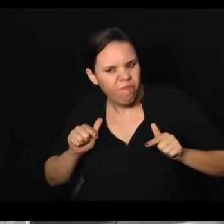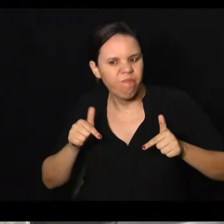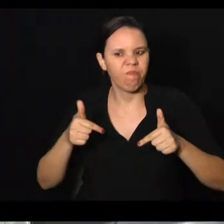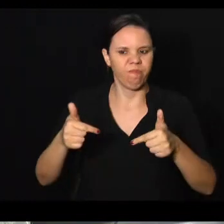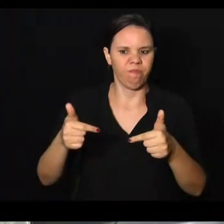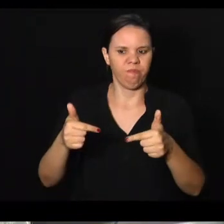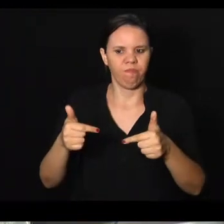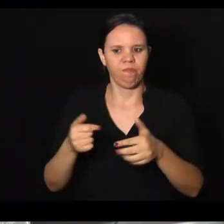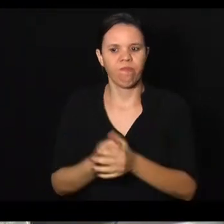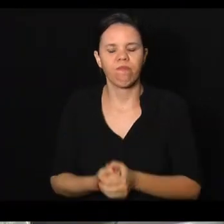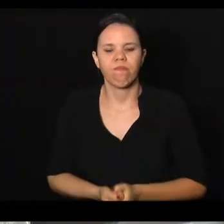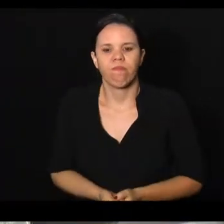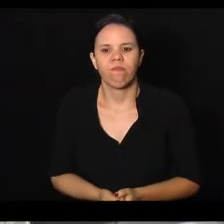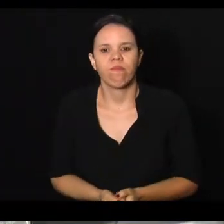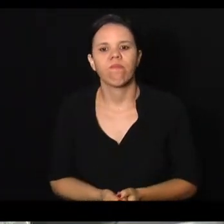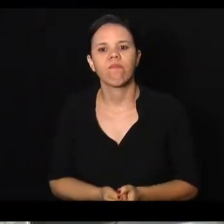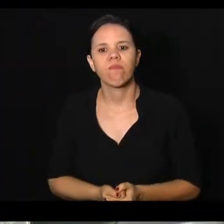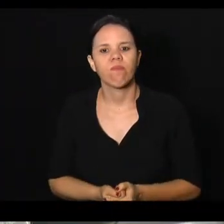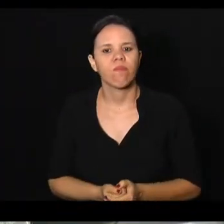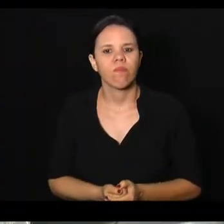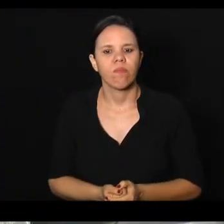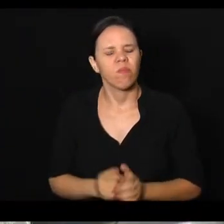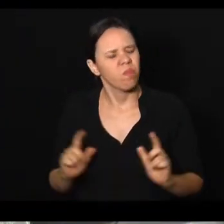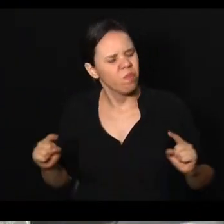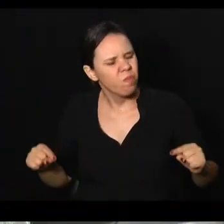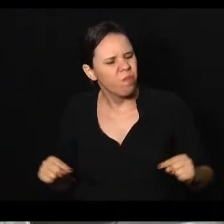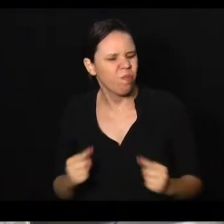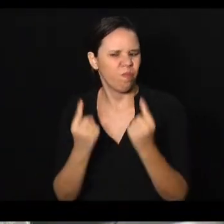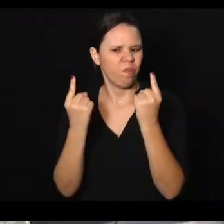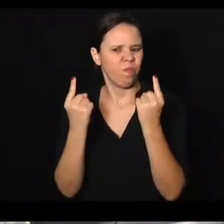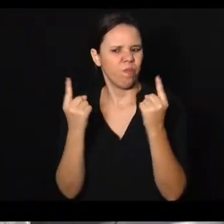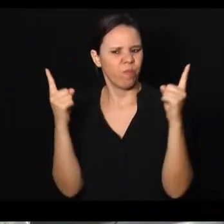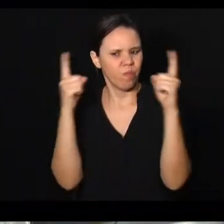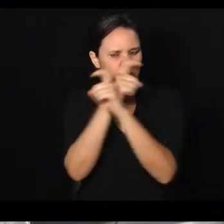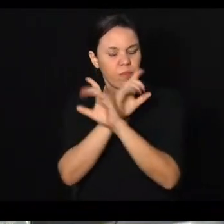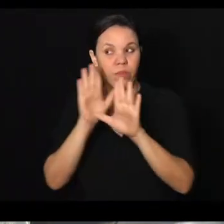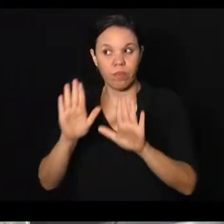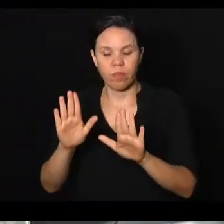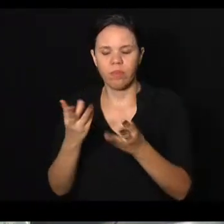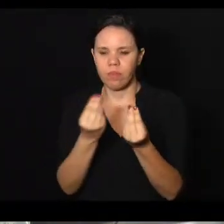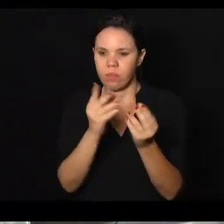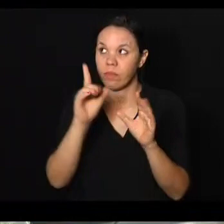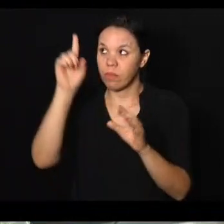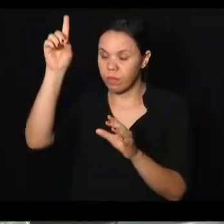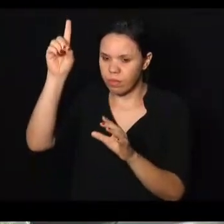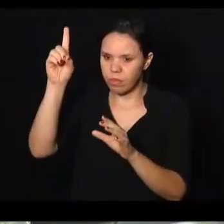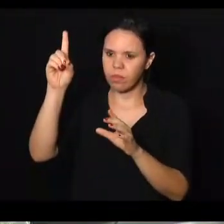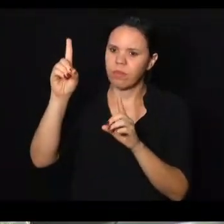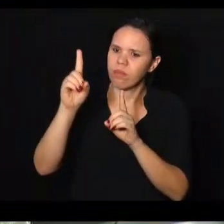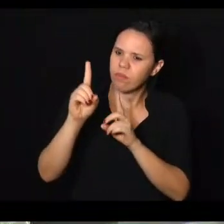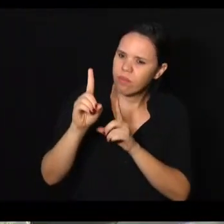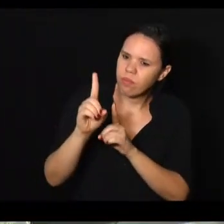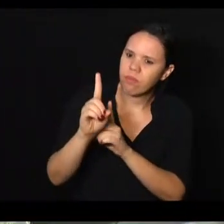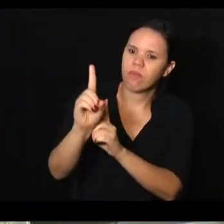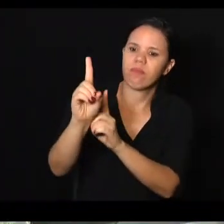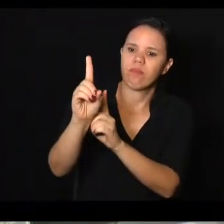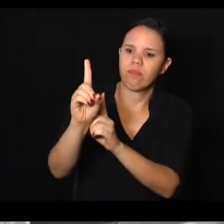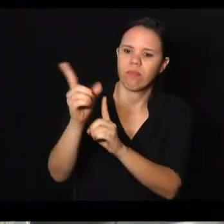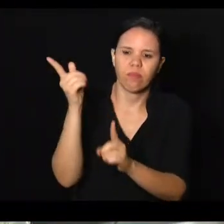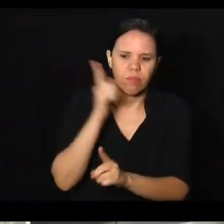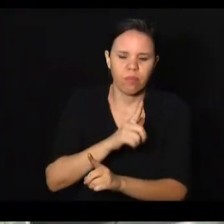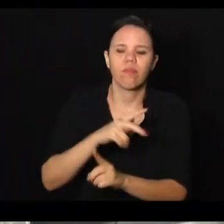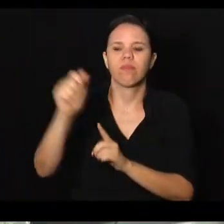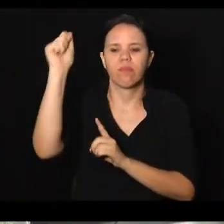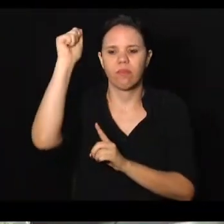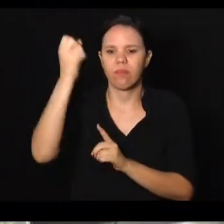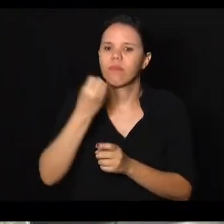você que os desafios são muitos, mas com Deus na frente, com certeza nós temos alvo e chegaremos lá. Então,